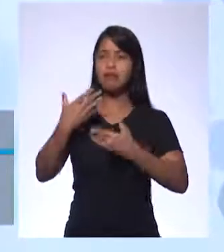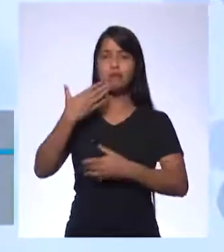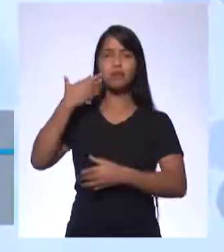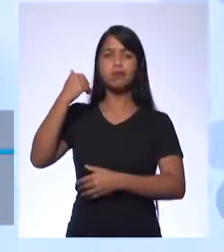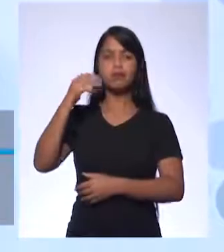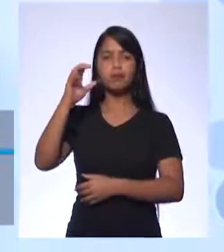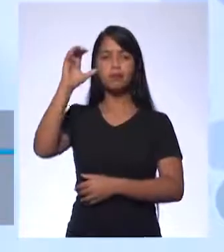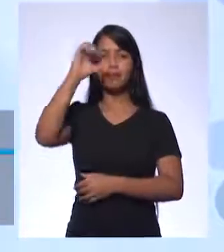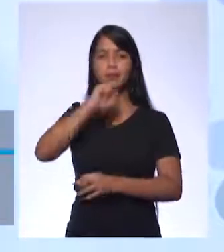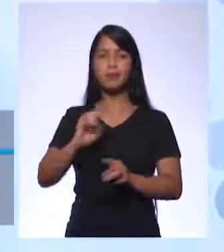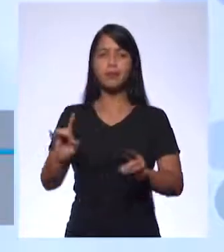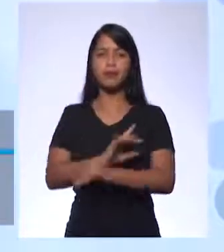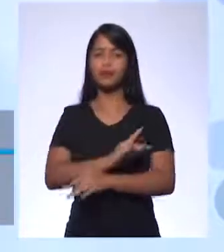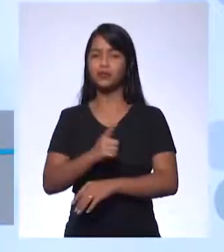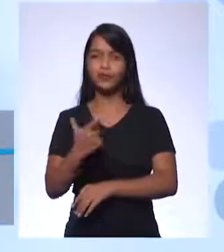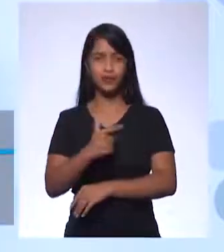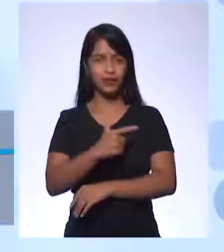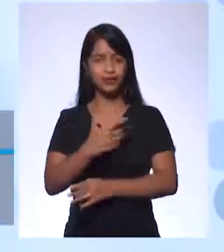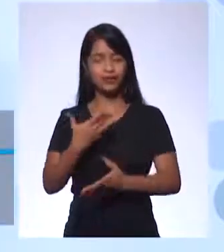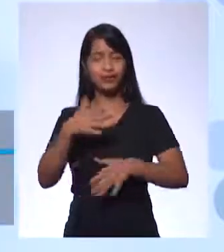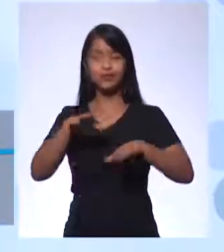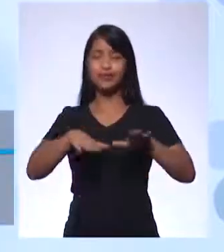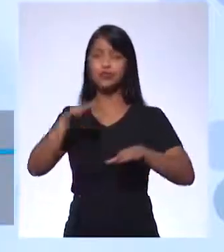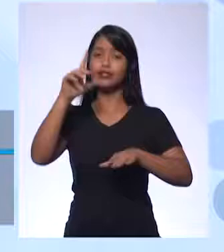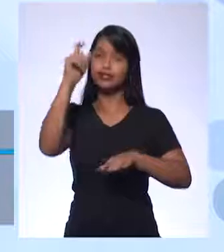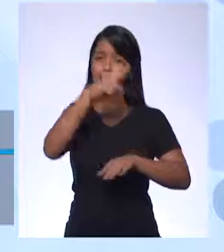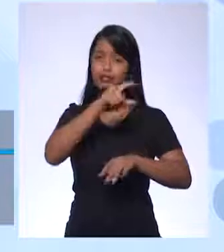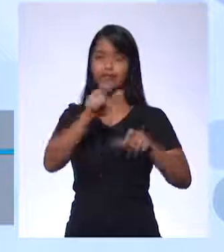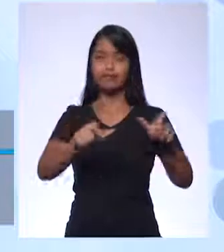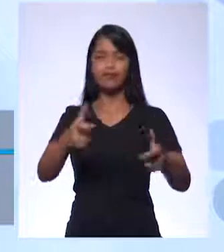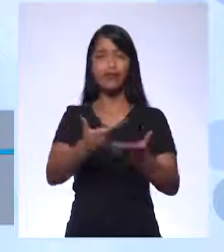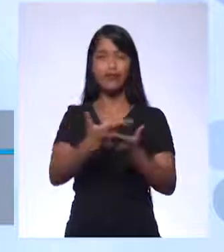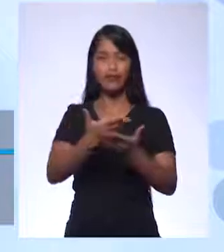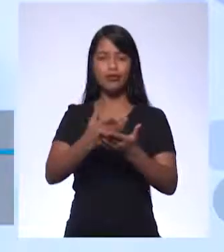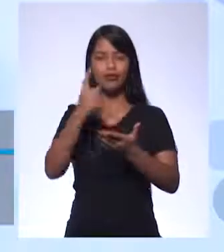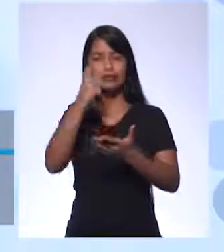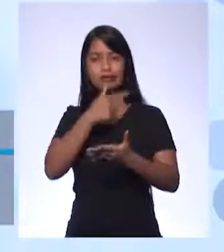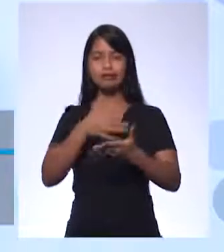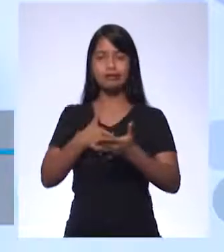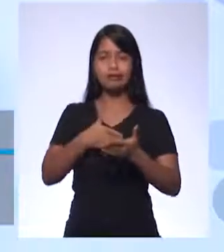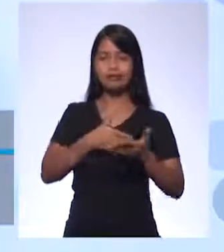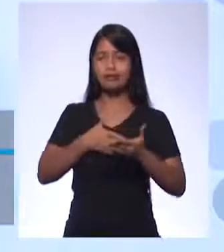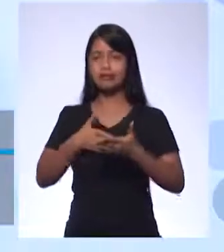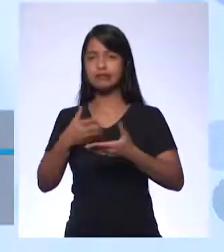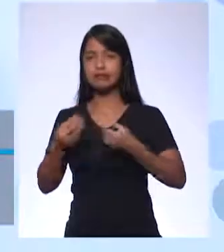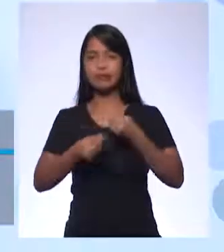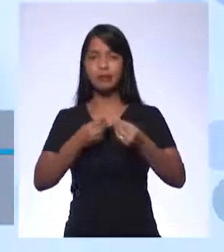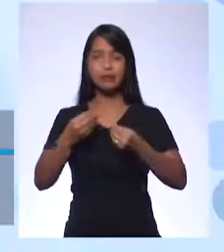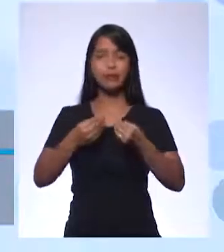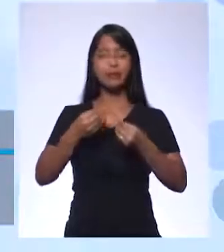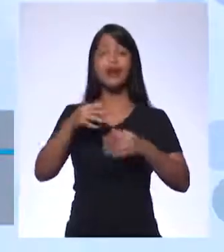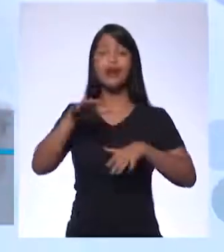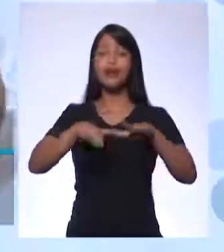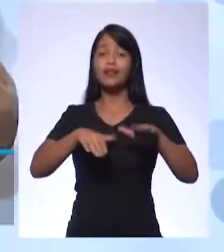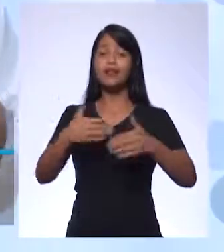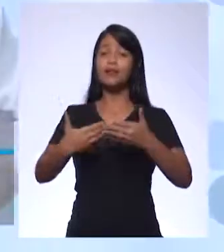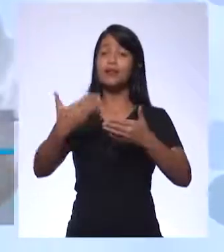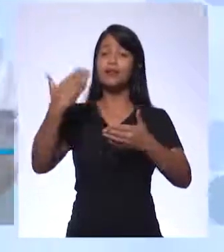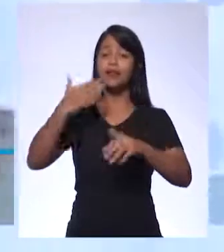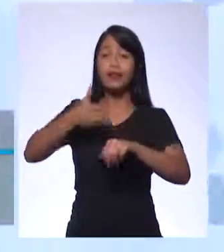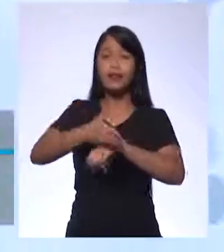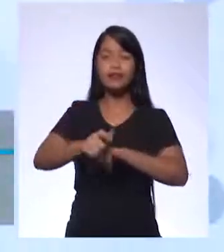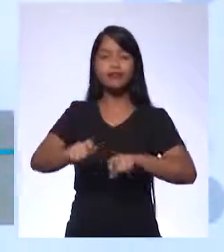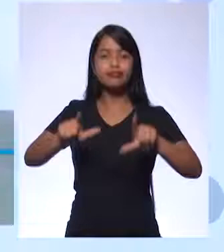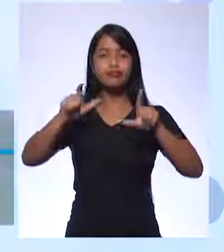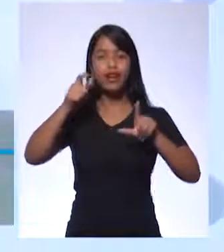porque tem a questão das dificuldades que os educandos têm, tiveram e estão tendo e terão com relação à conectividade, então a gente está fazendo